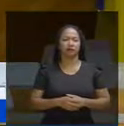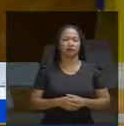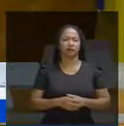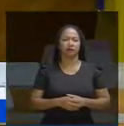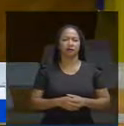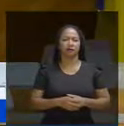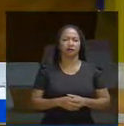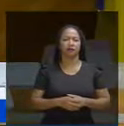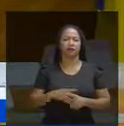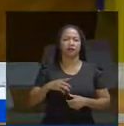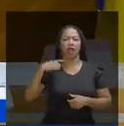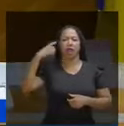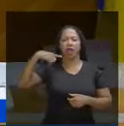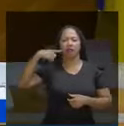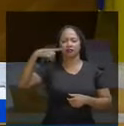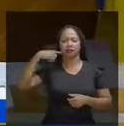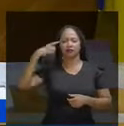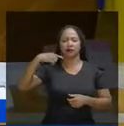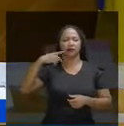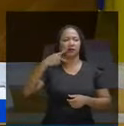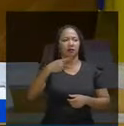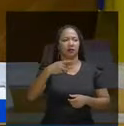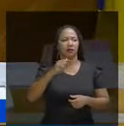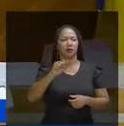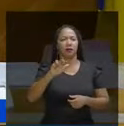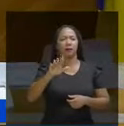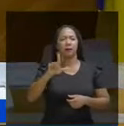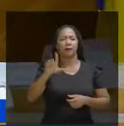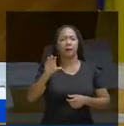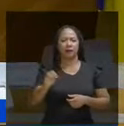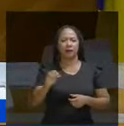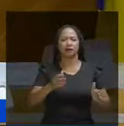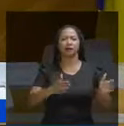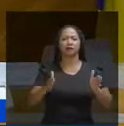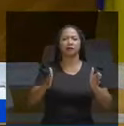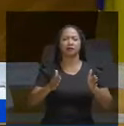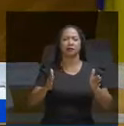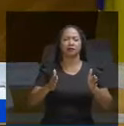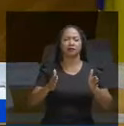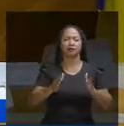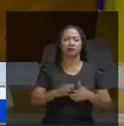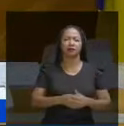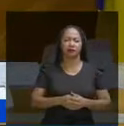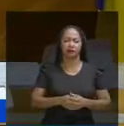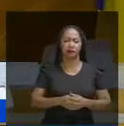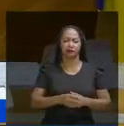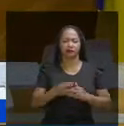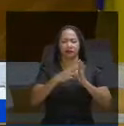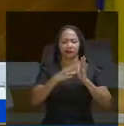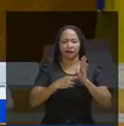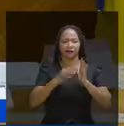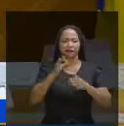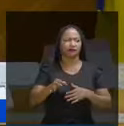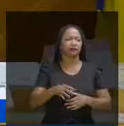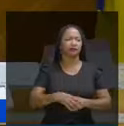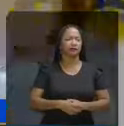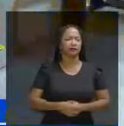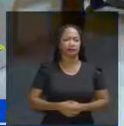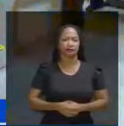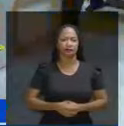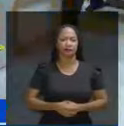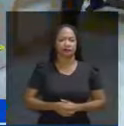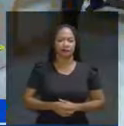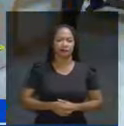Antônio. Advogado Paulo Roberto, pelo período, pelo prazo regimental.